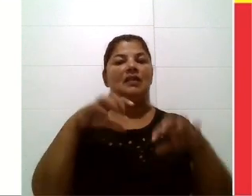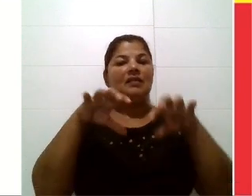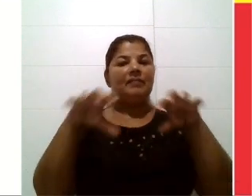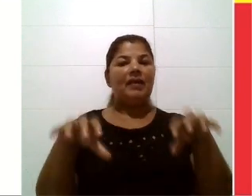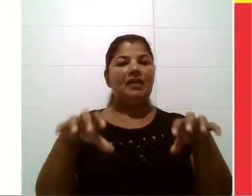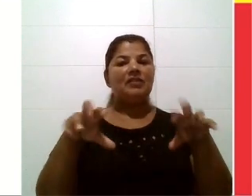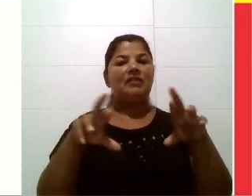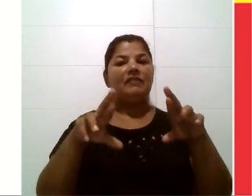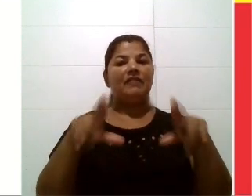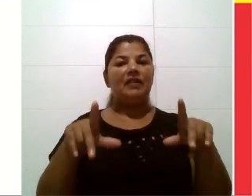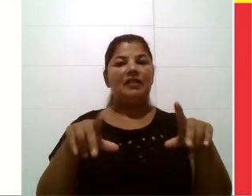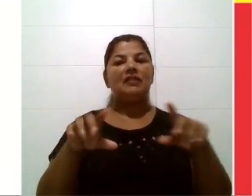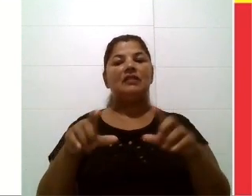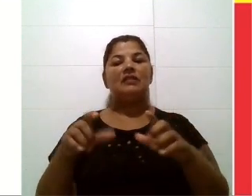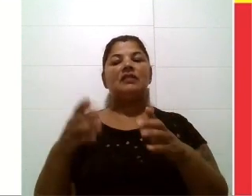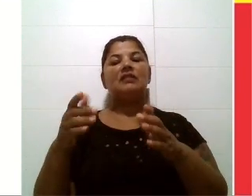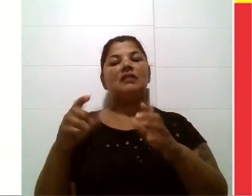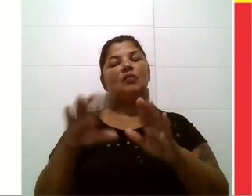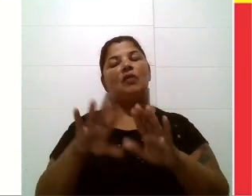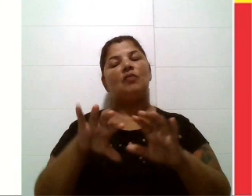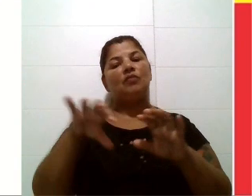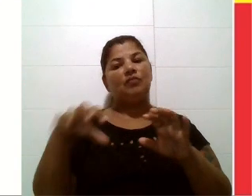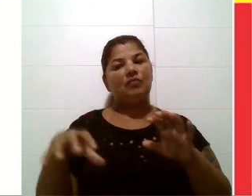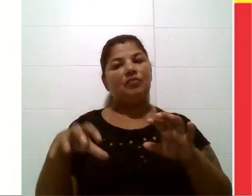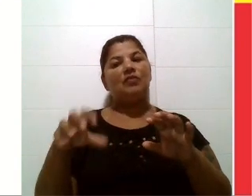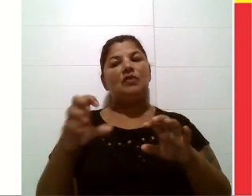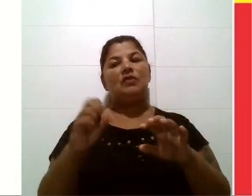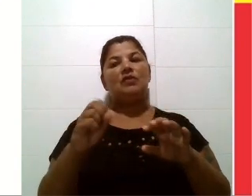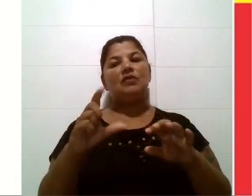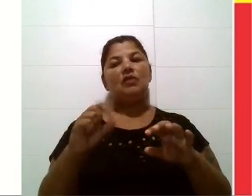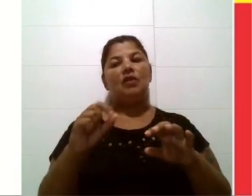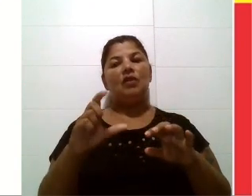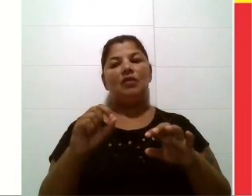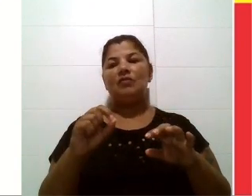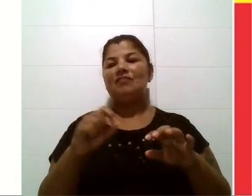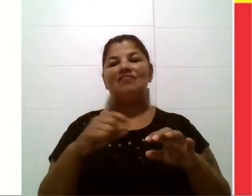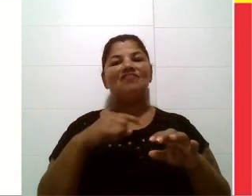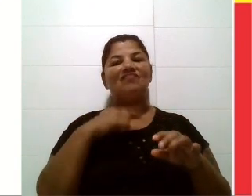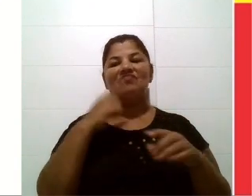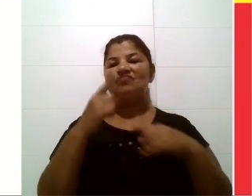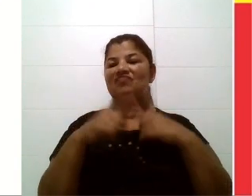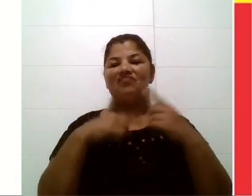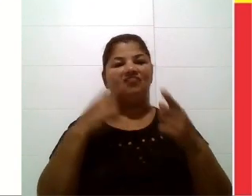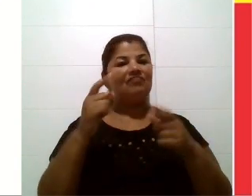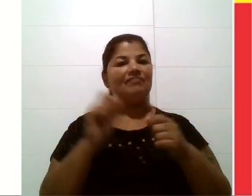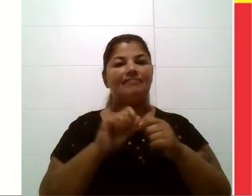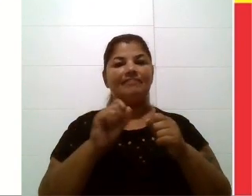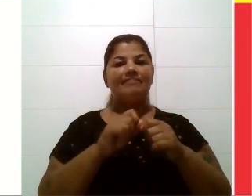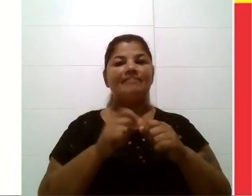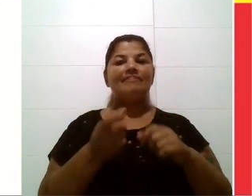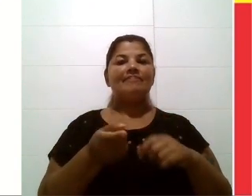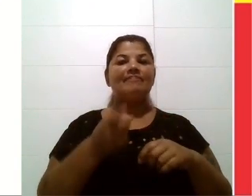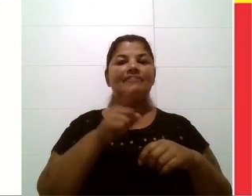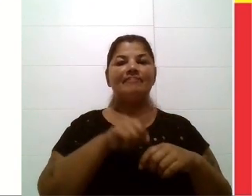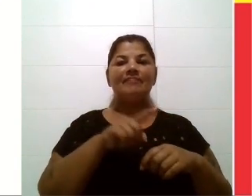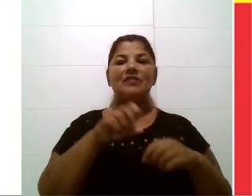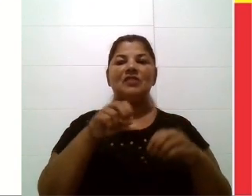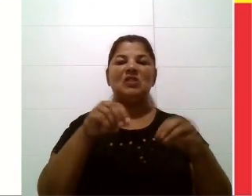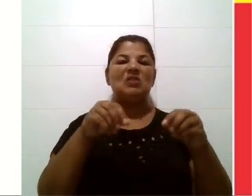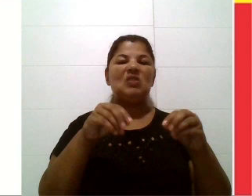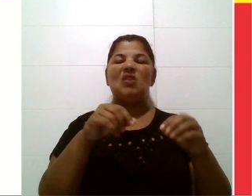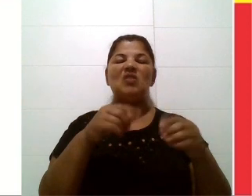lado você consegue ver aí um solo improdutivo e de outro você consegue ver um solo infértil, ok,